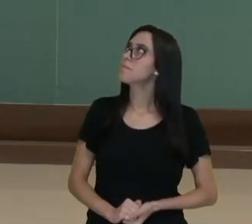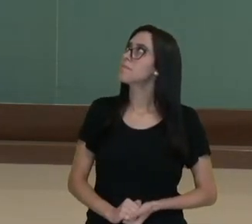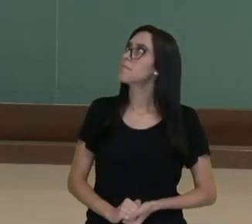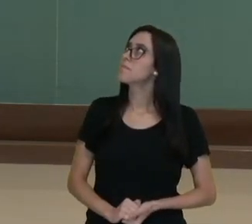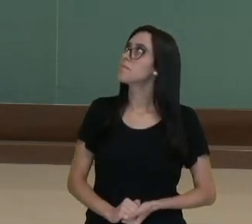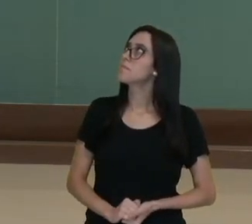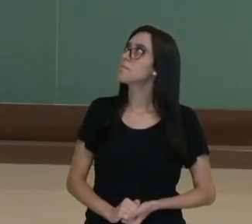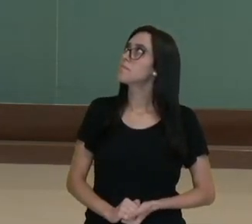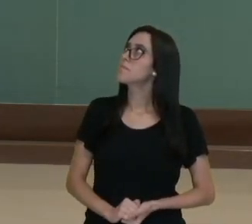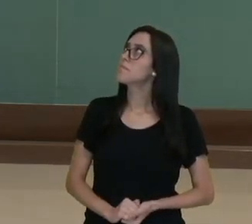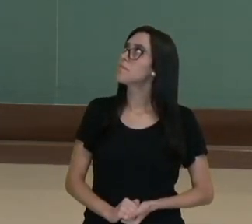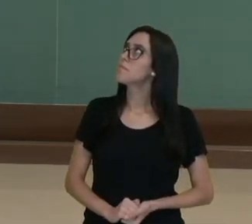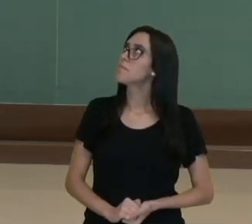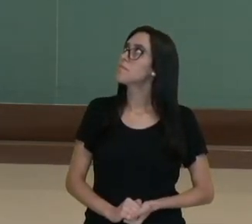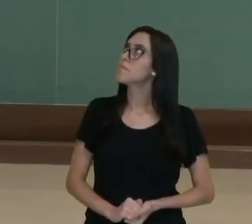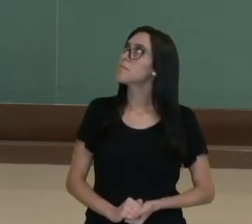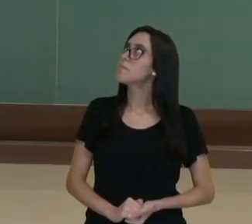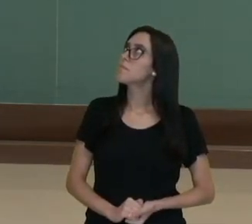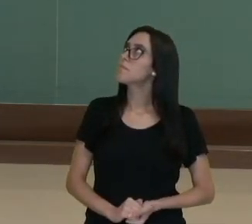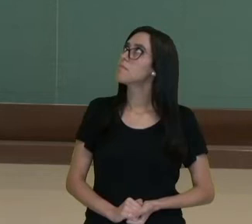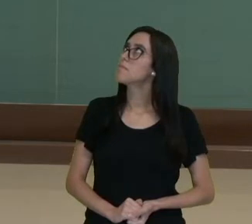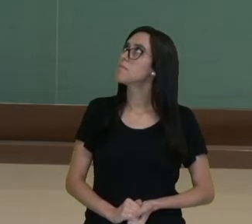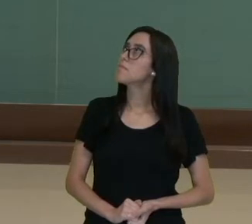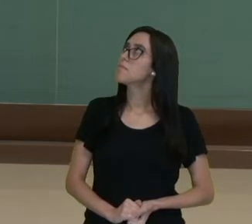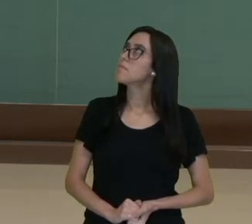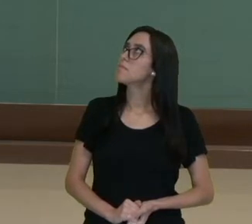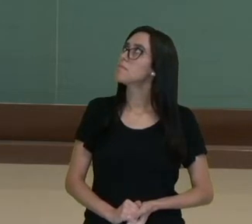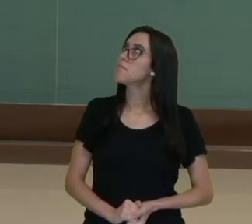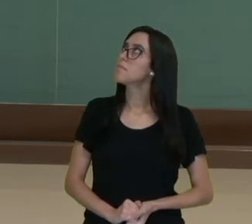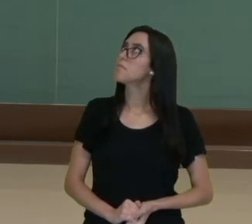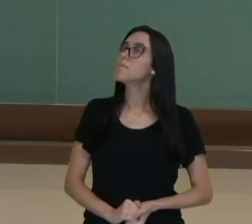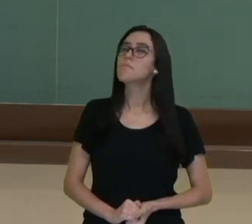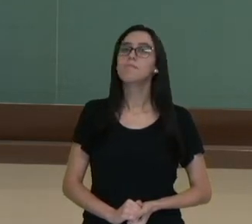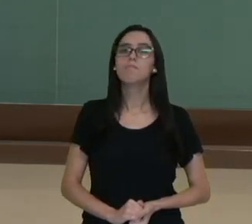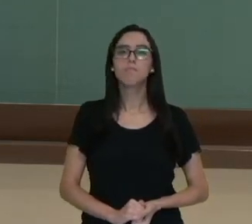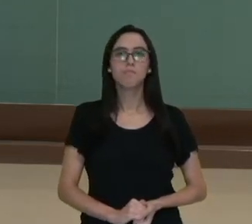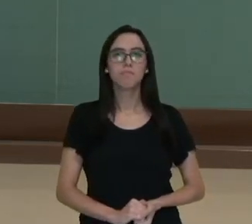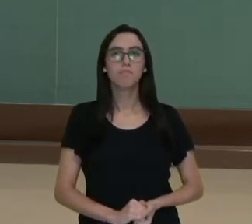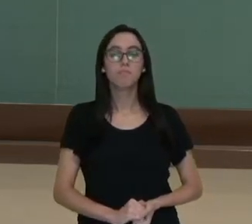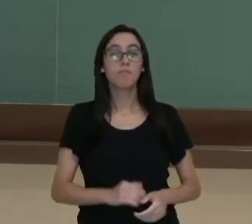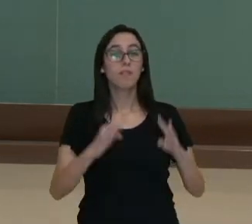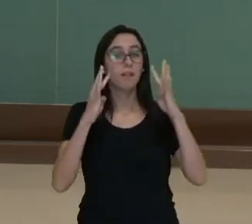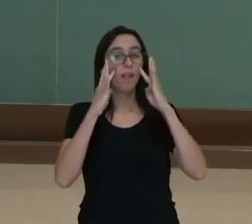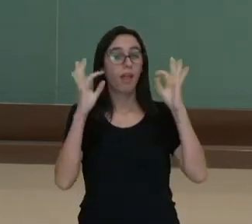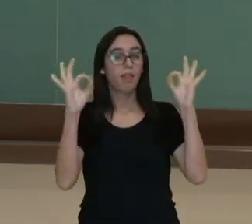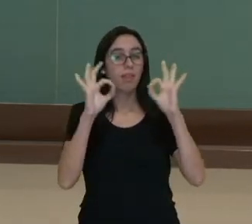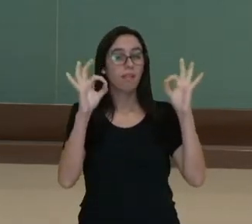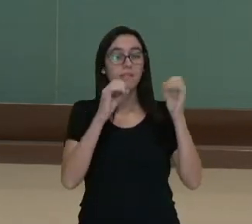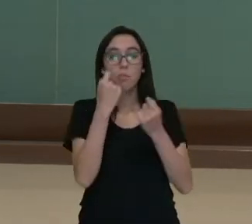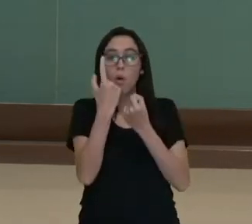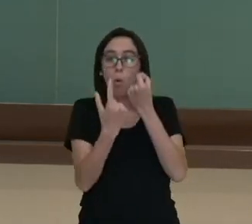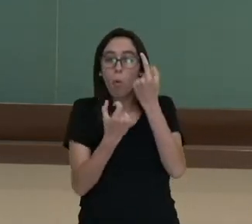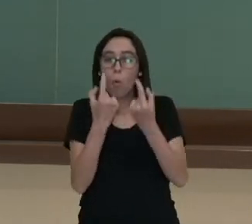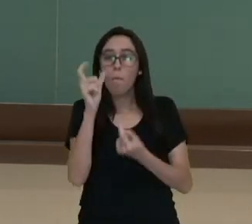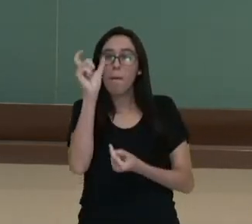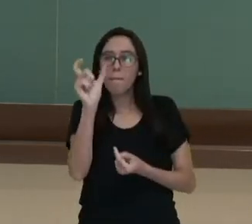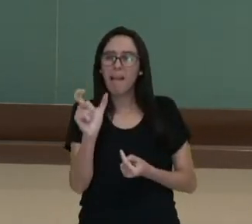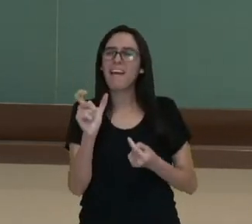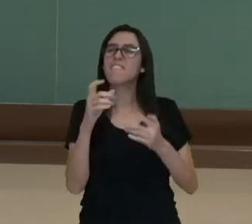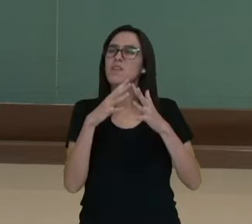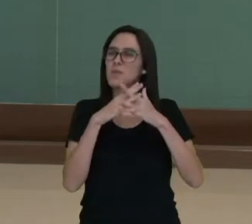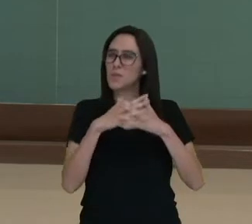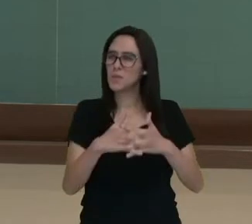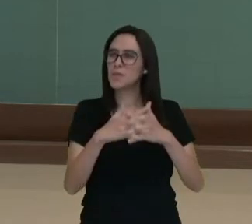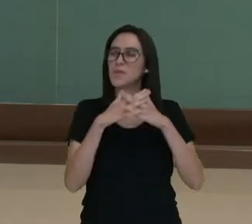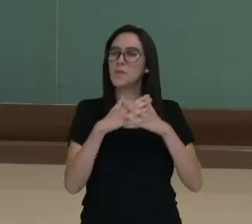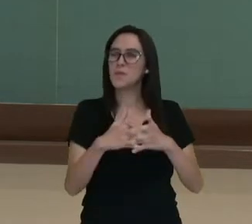osso, tiburão e zorro. Presta atenção que algumas palavras se confundem justamente